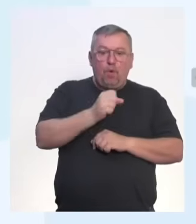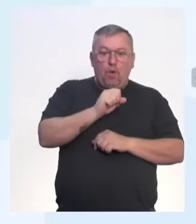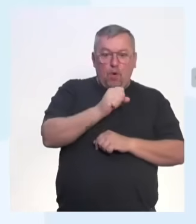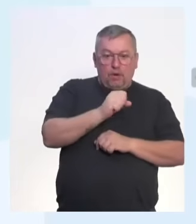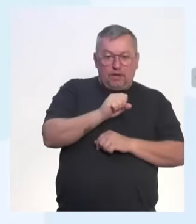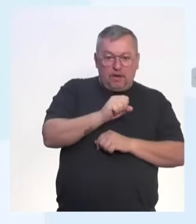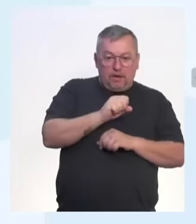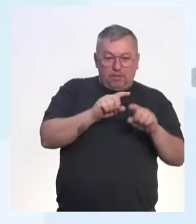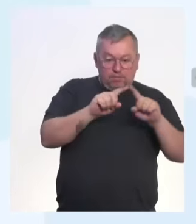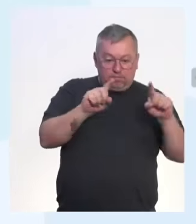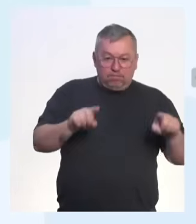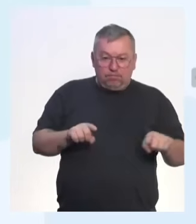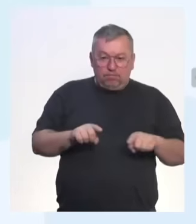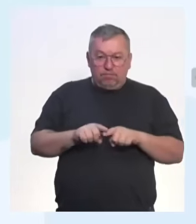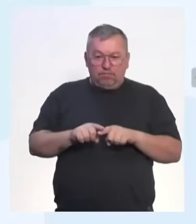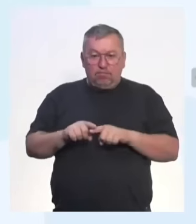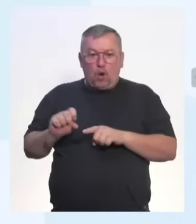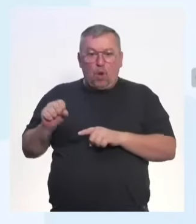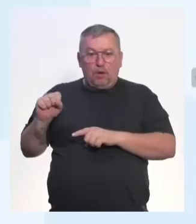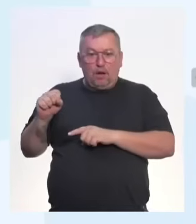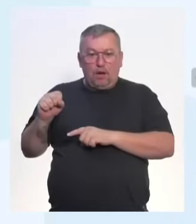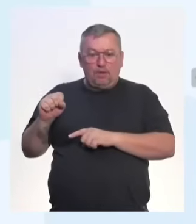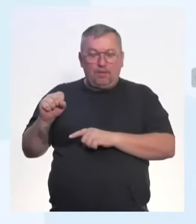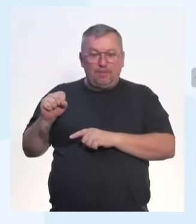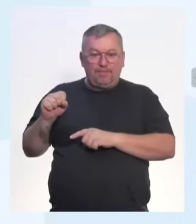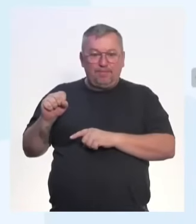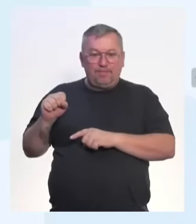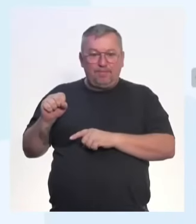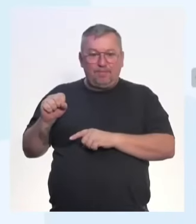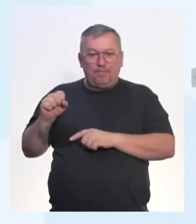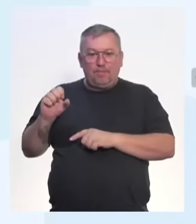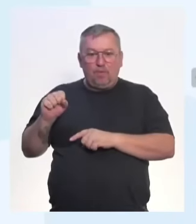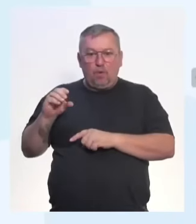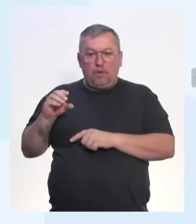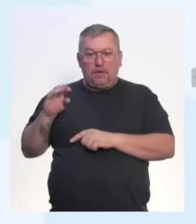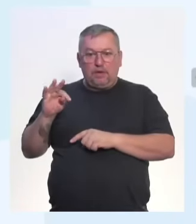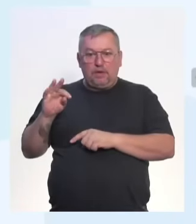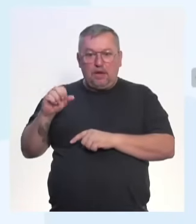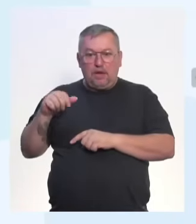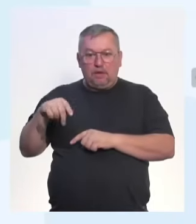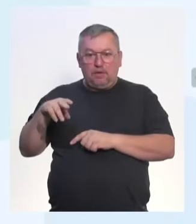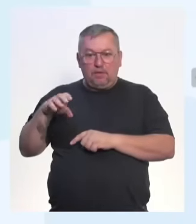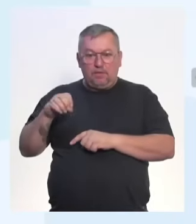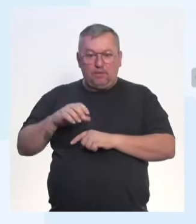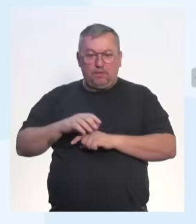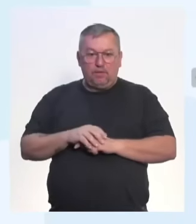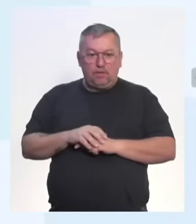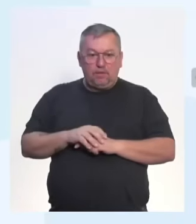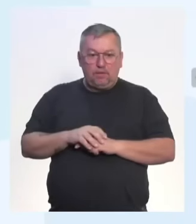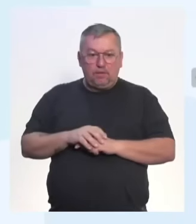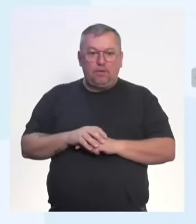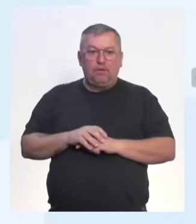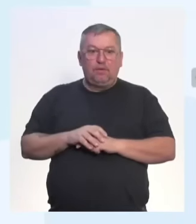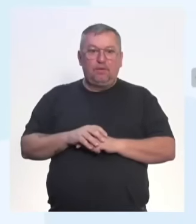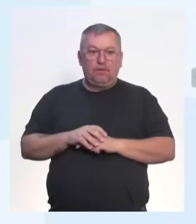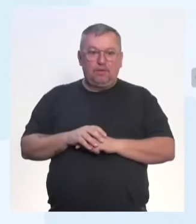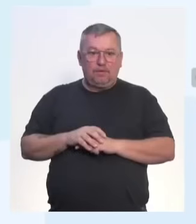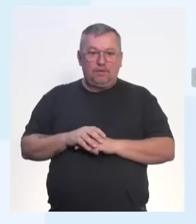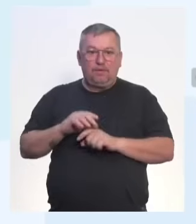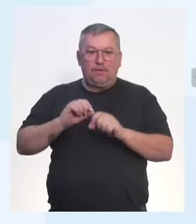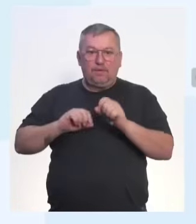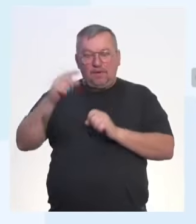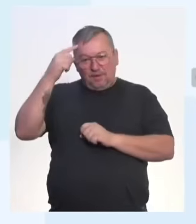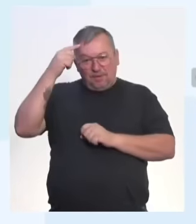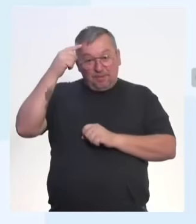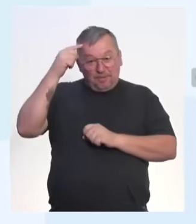tenho 8 lados, Ale. É um octógono. Octógono. Tem que parar